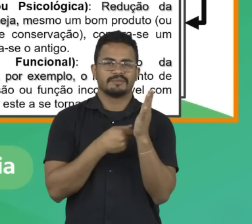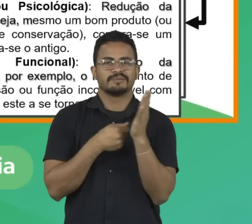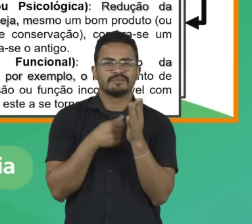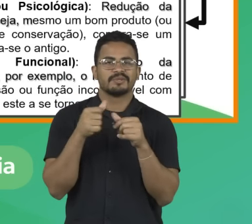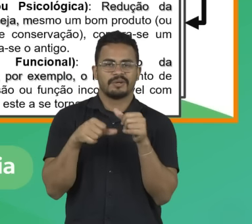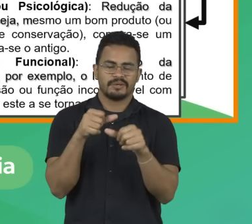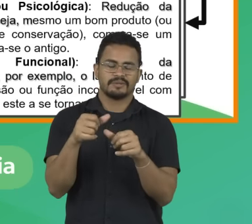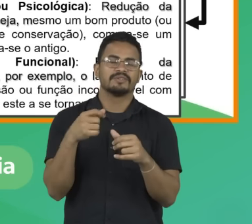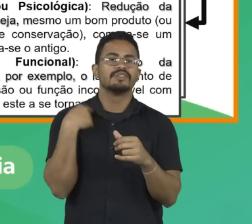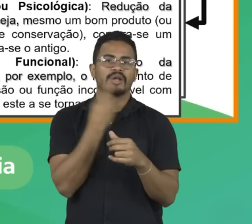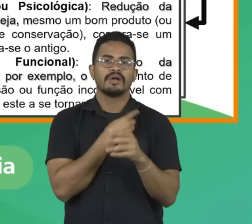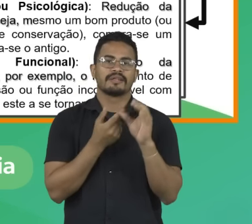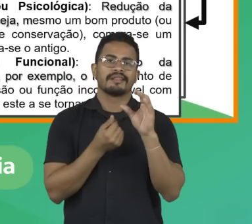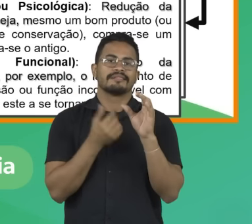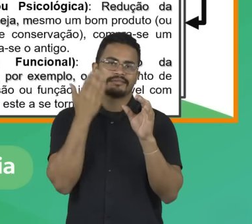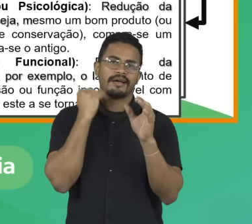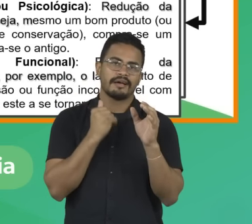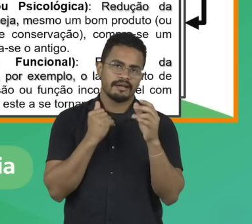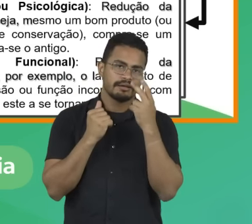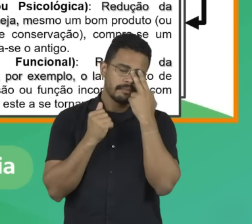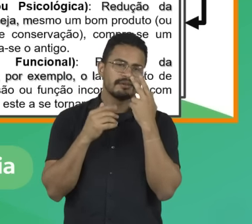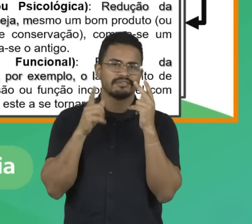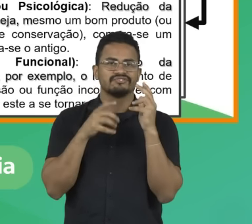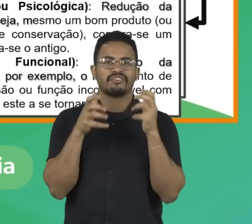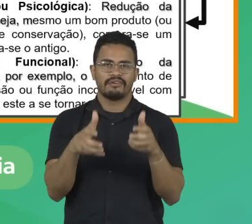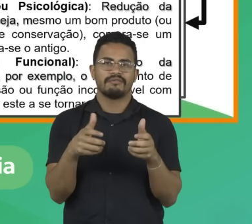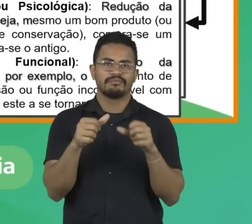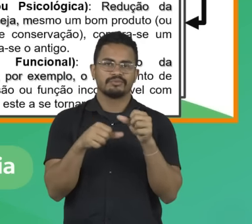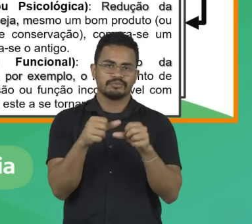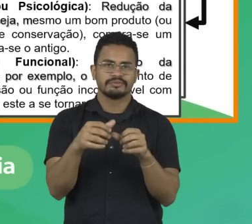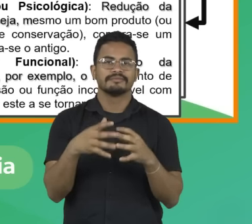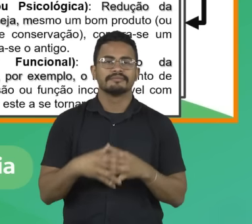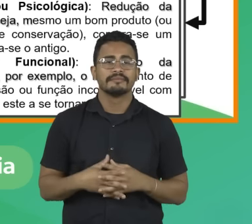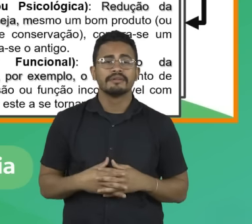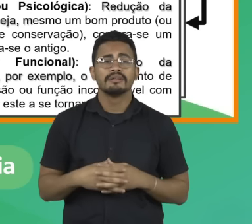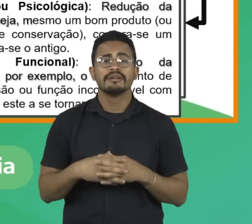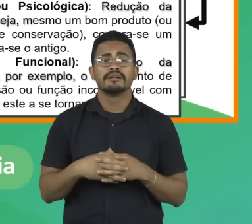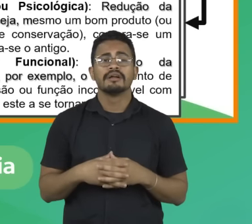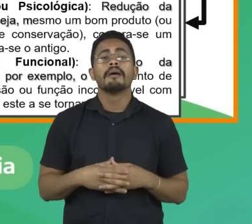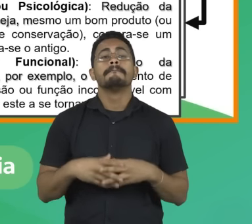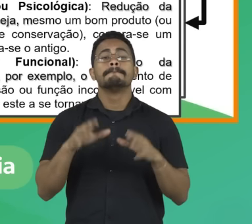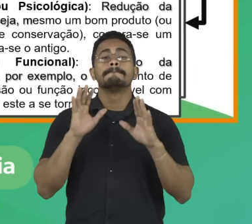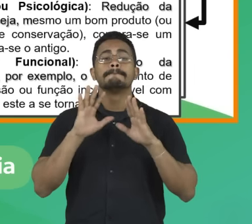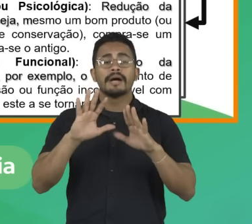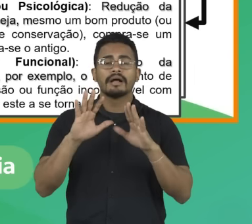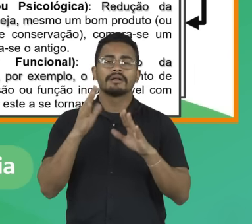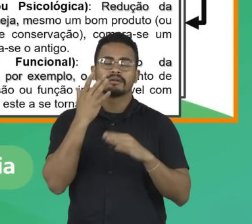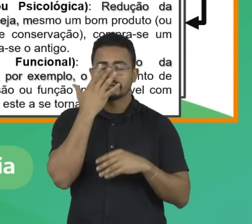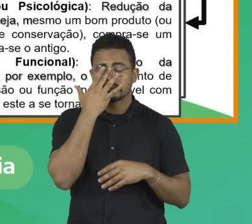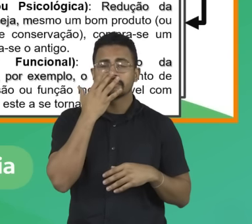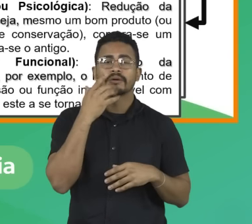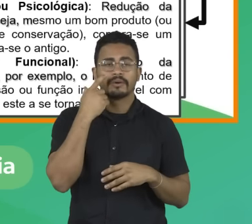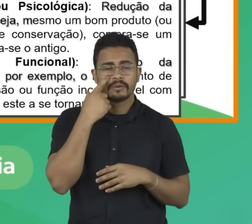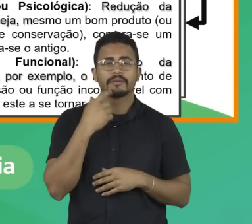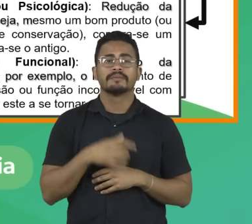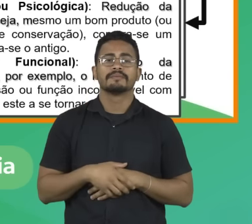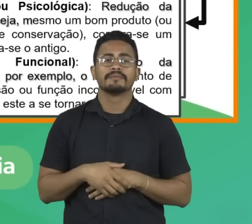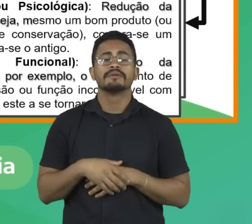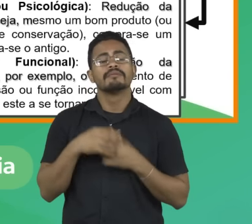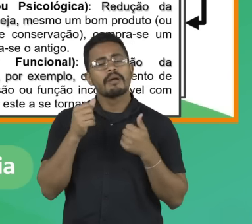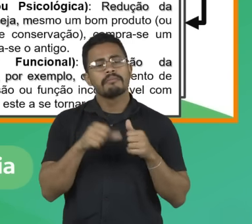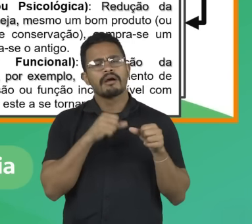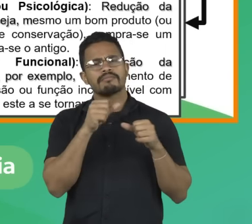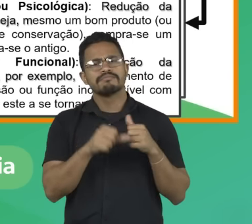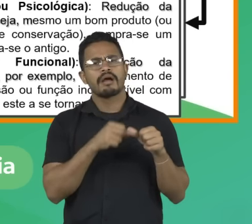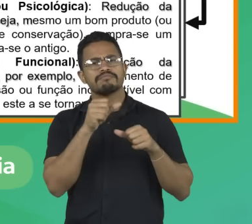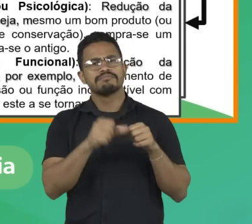gente acha um saco essas mudanças, que elas acontecem, mas enfim. E essas mudanças, elas fazem